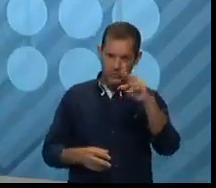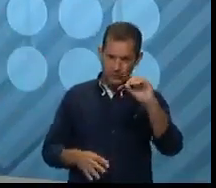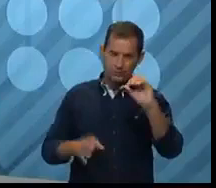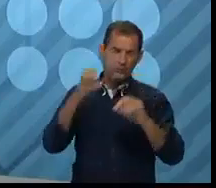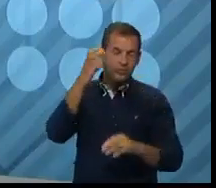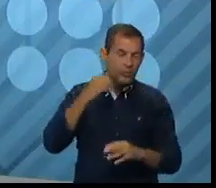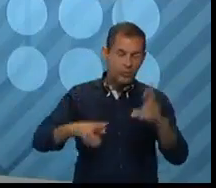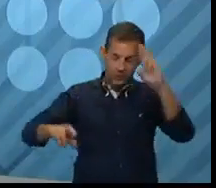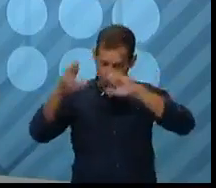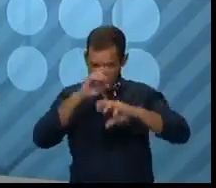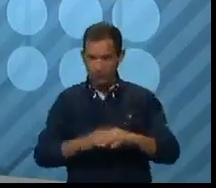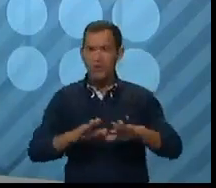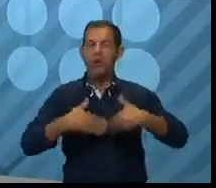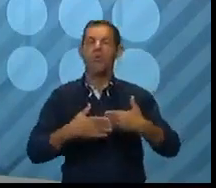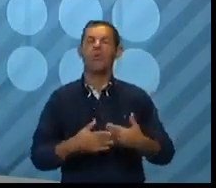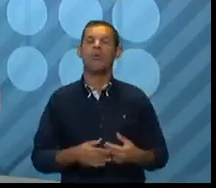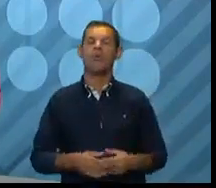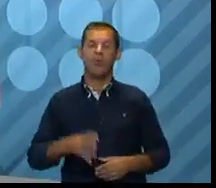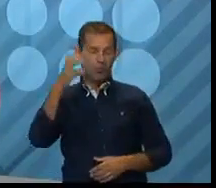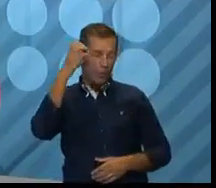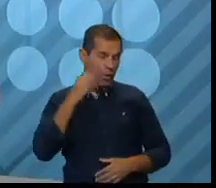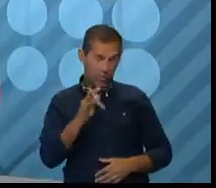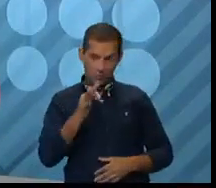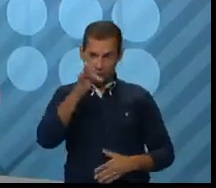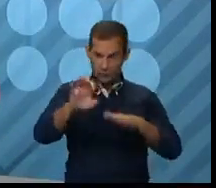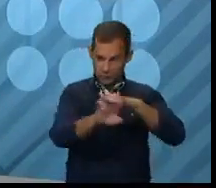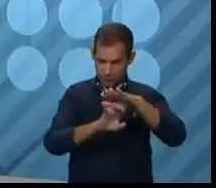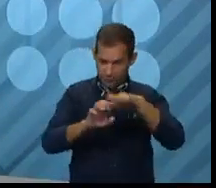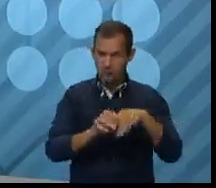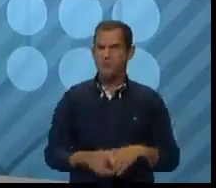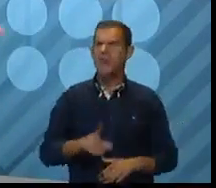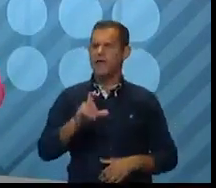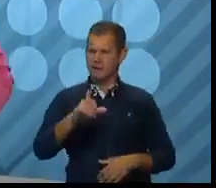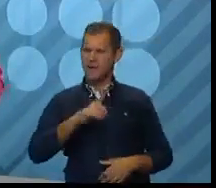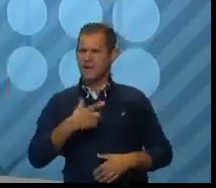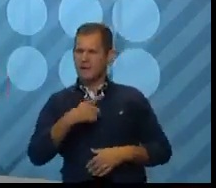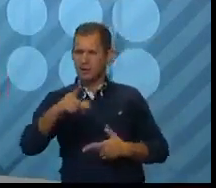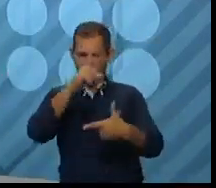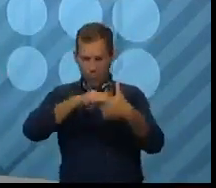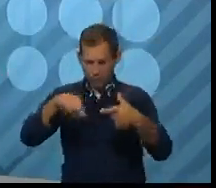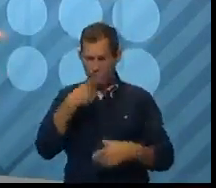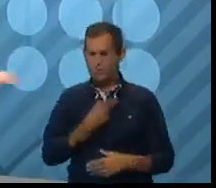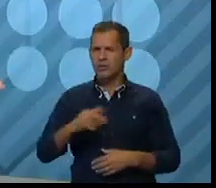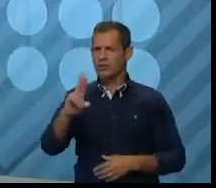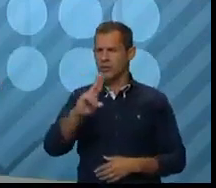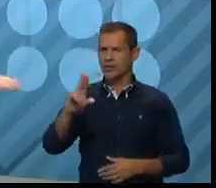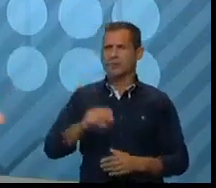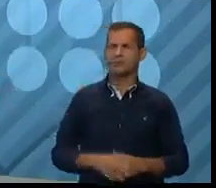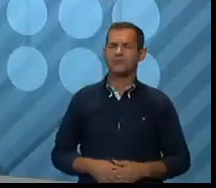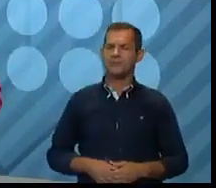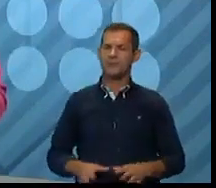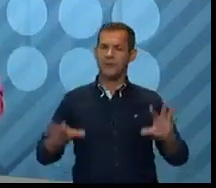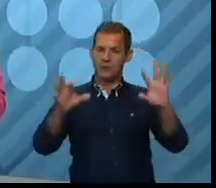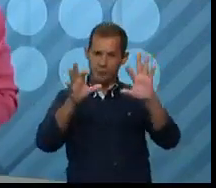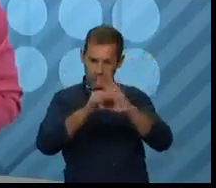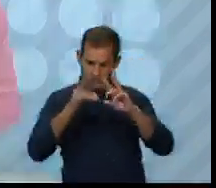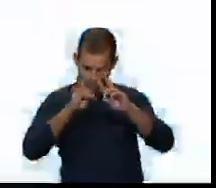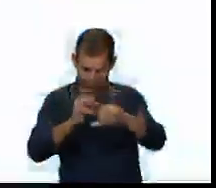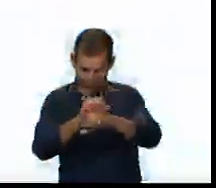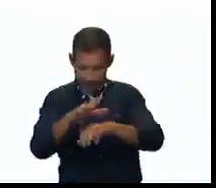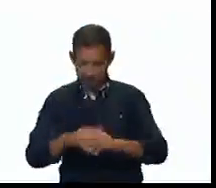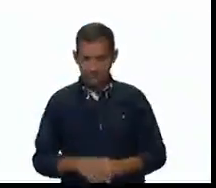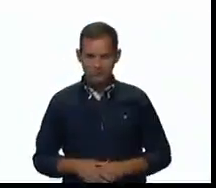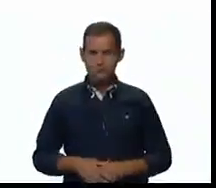né? E podemos analisar qual vai ser o lucro dessa empresa. Será que tem outros problemas que a gente utiliza as integrais? Acompanhe no